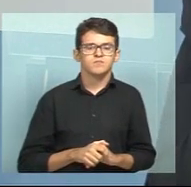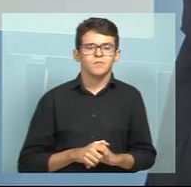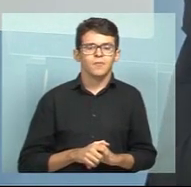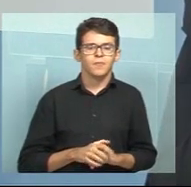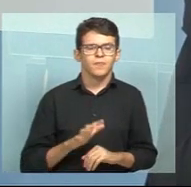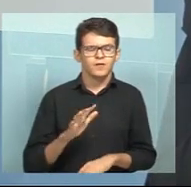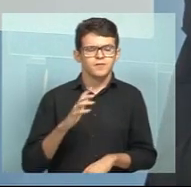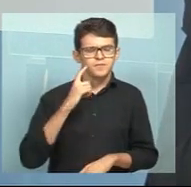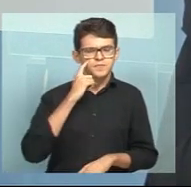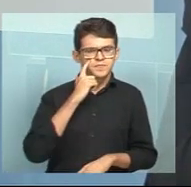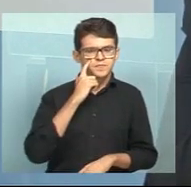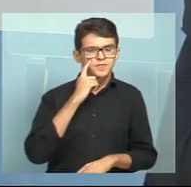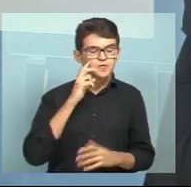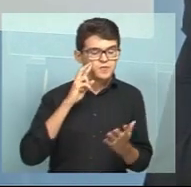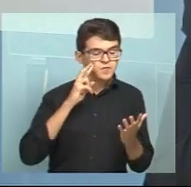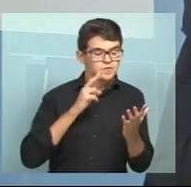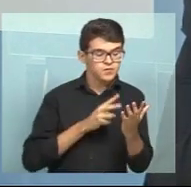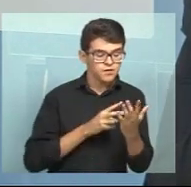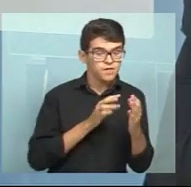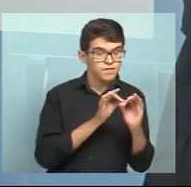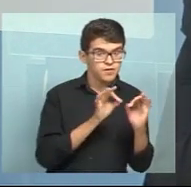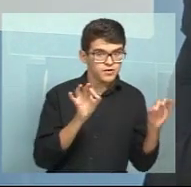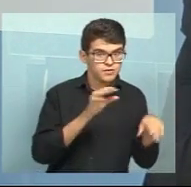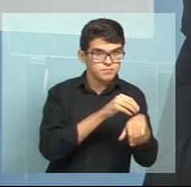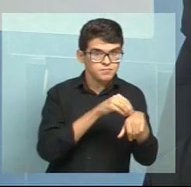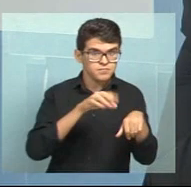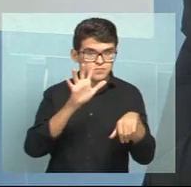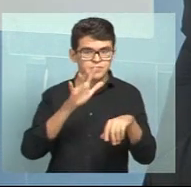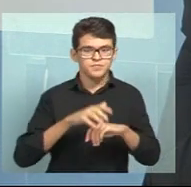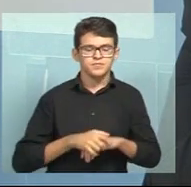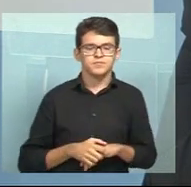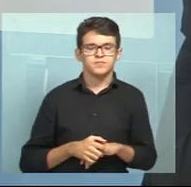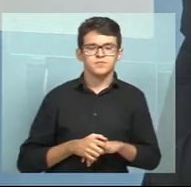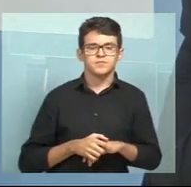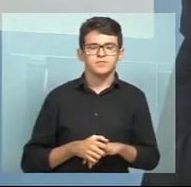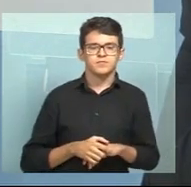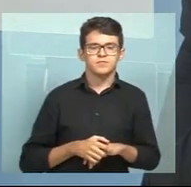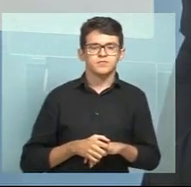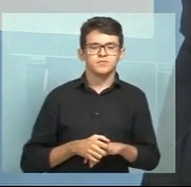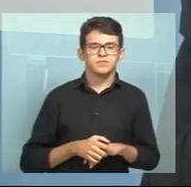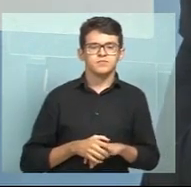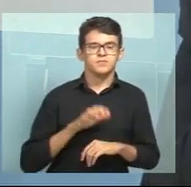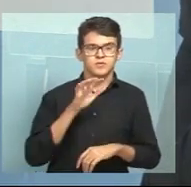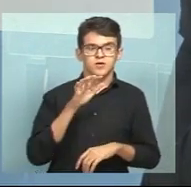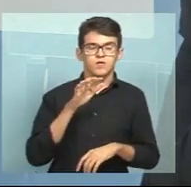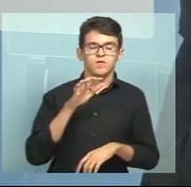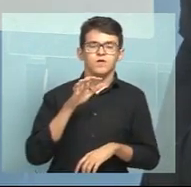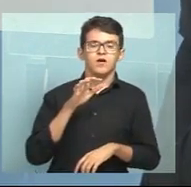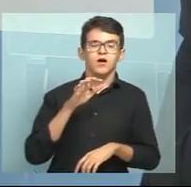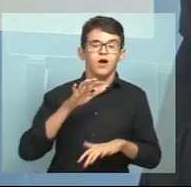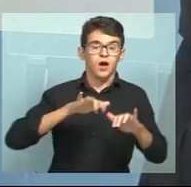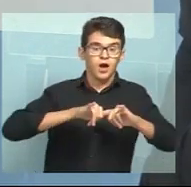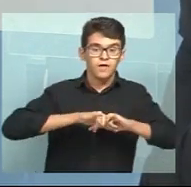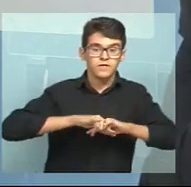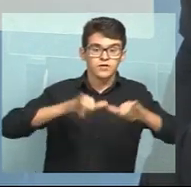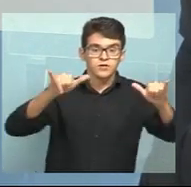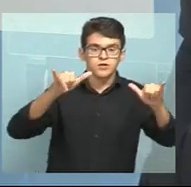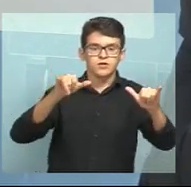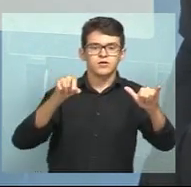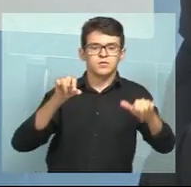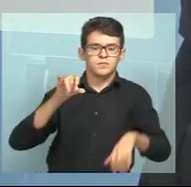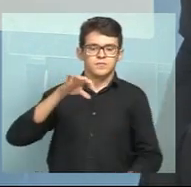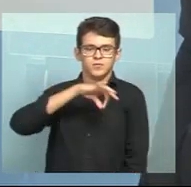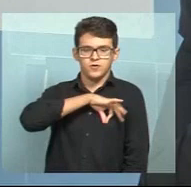Vamos aqui para a frase. Escute aqui a frase. E aqui vai um recado para a dona Polícia